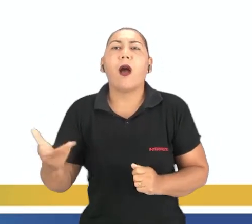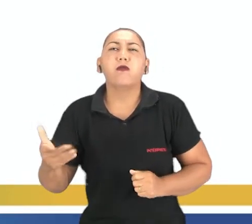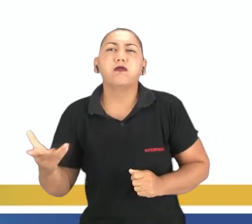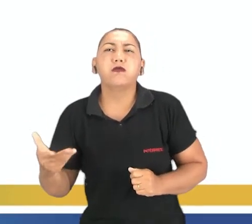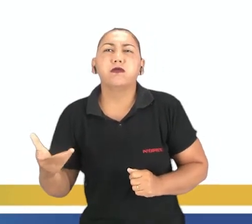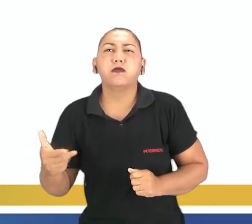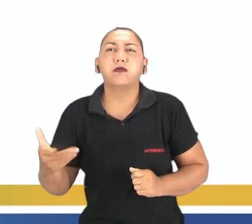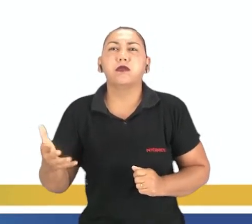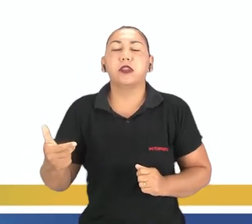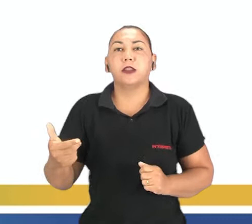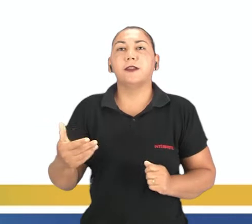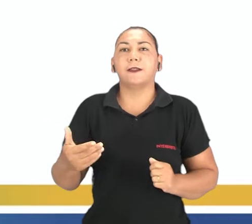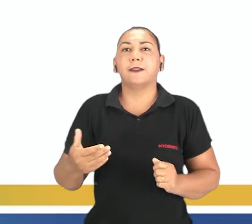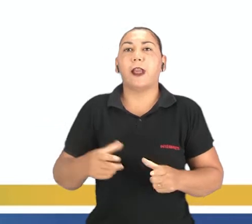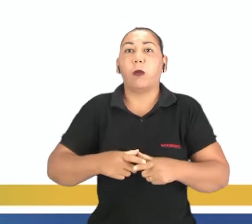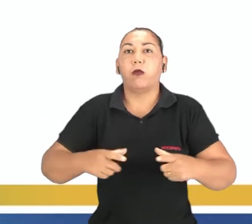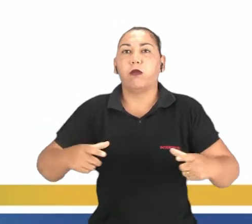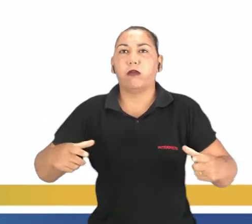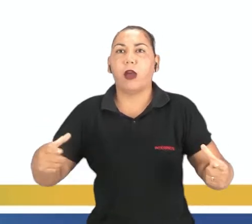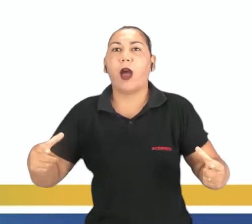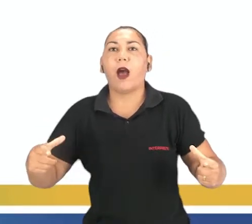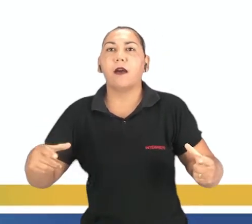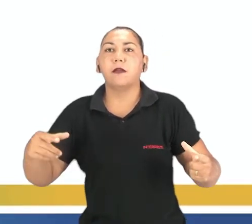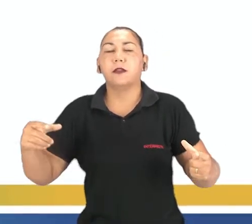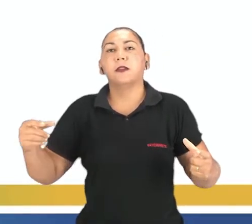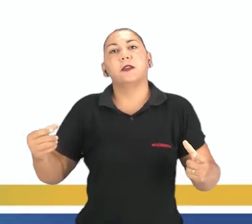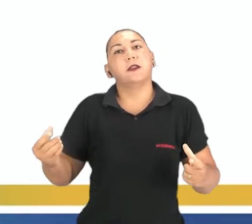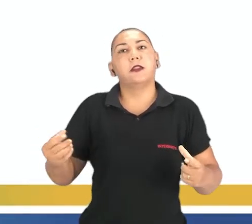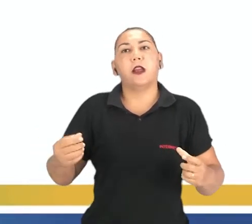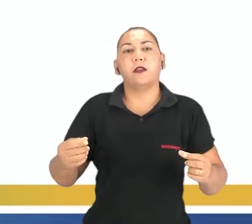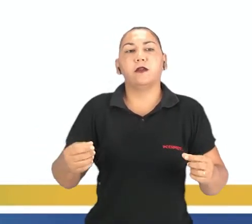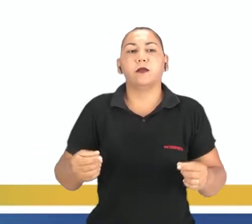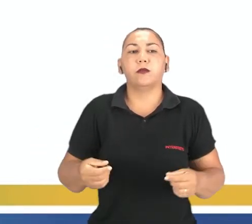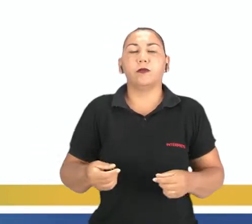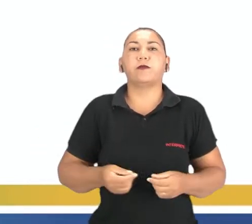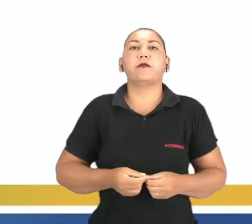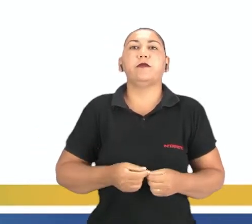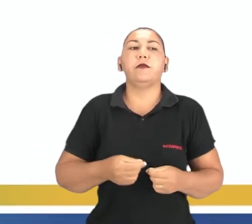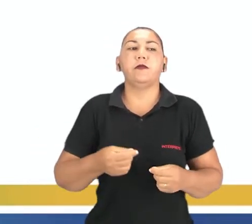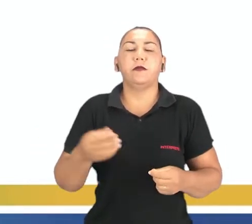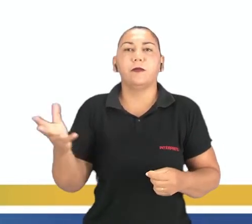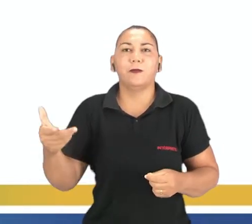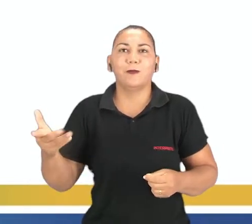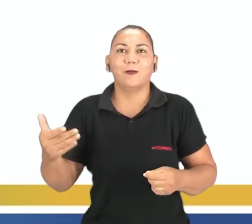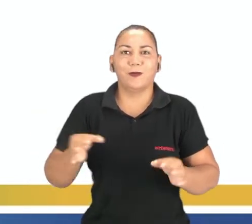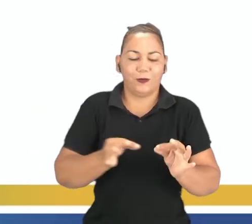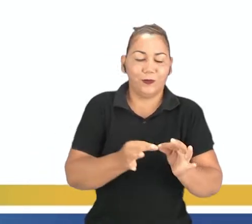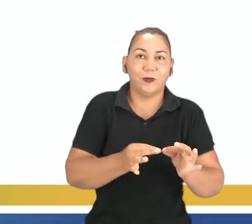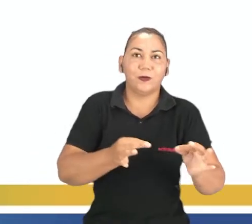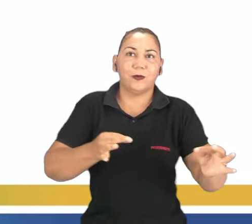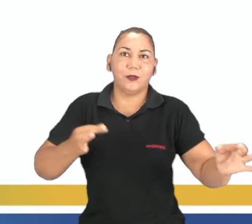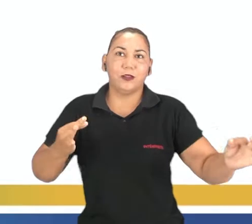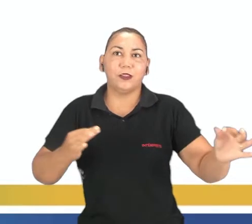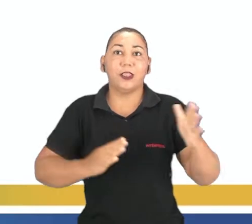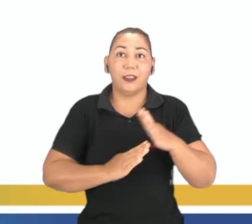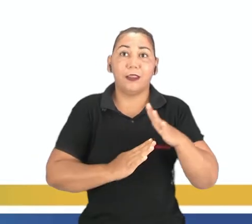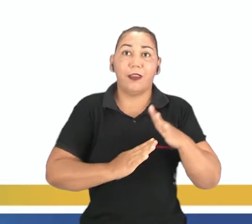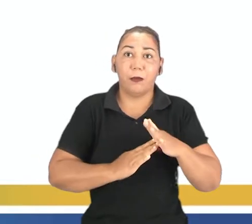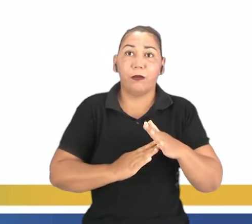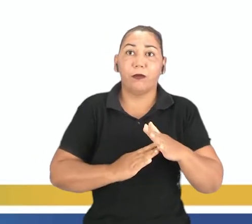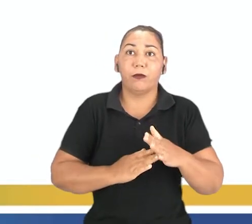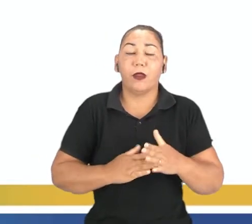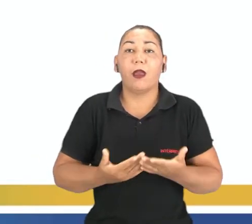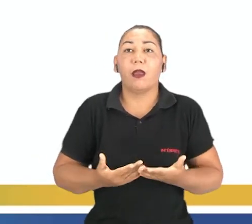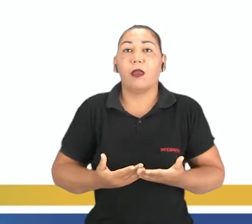velocidade, que é uma grandeza resultante da divisão entre distância e tempo, os quais, por